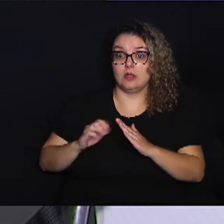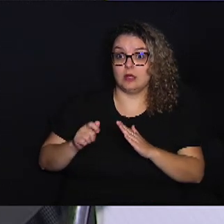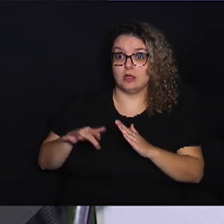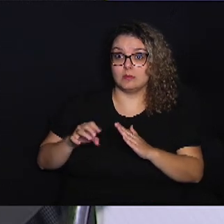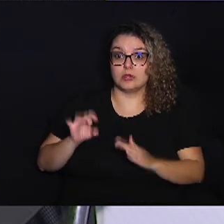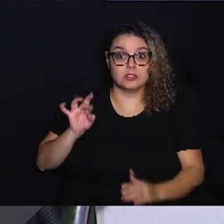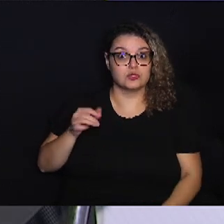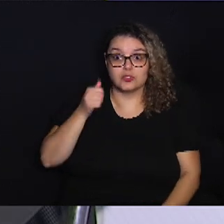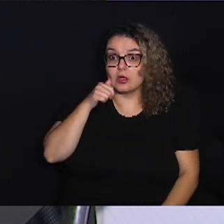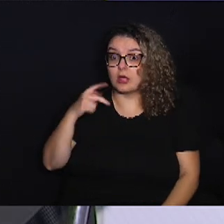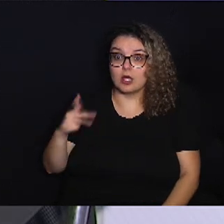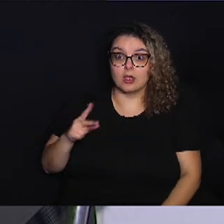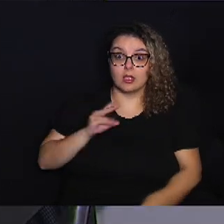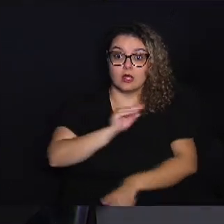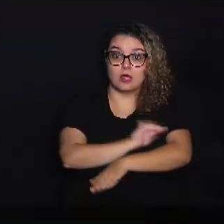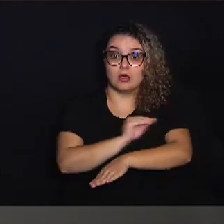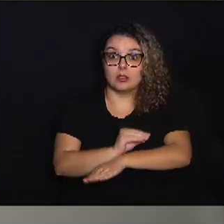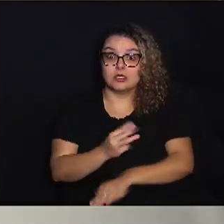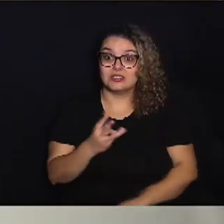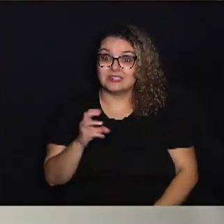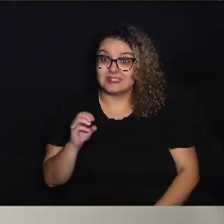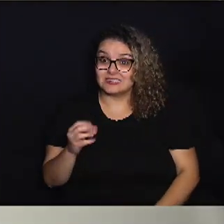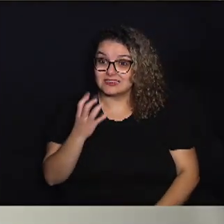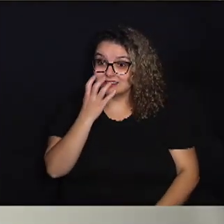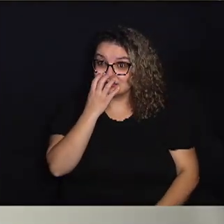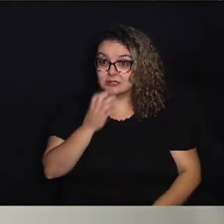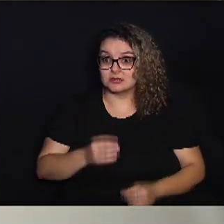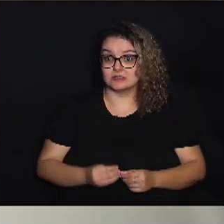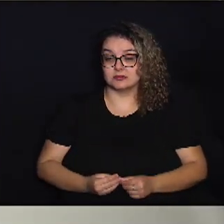para ajudar a cuidar de 300 cães.